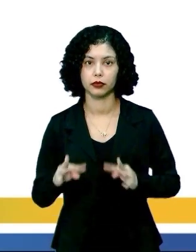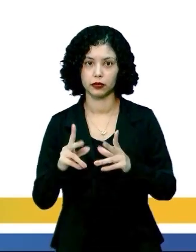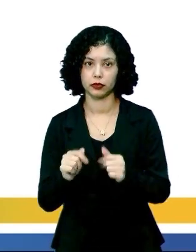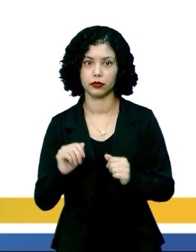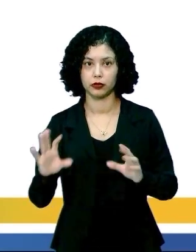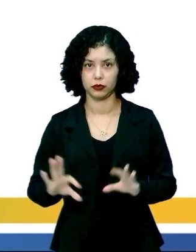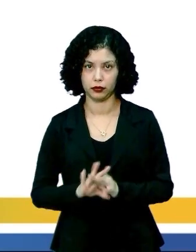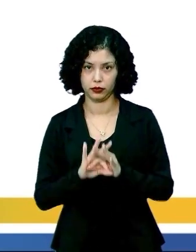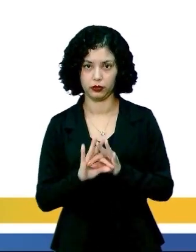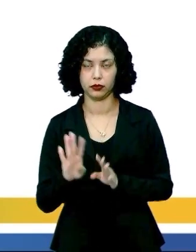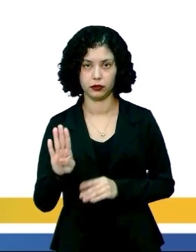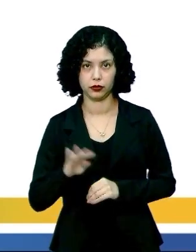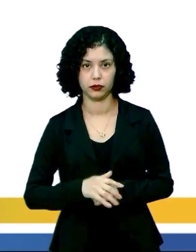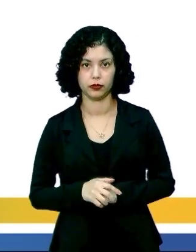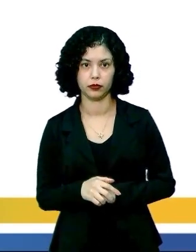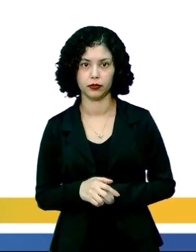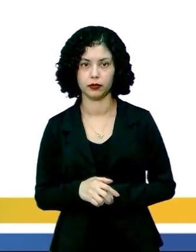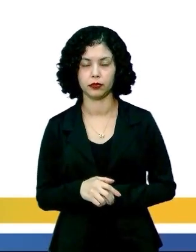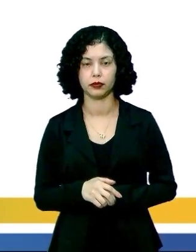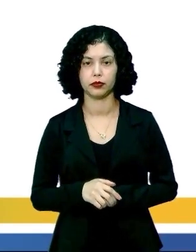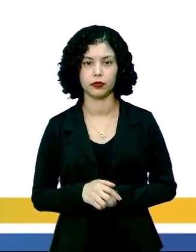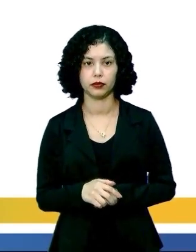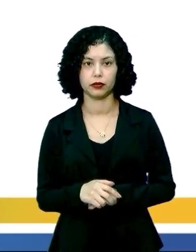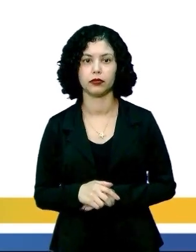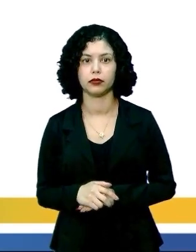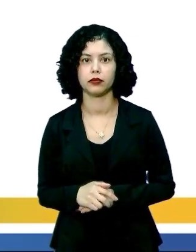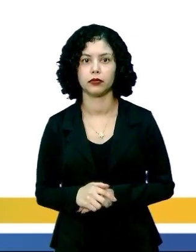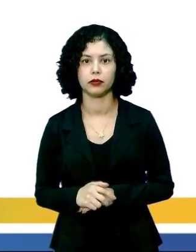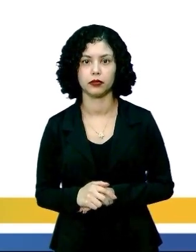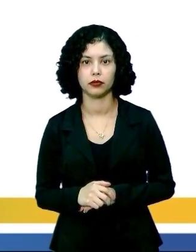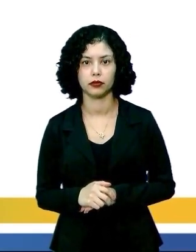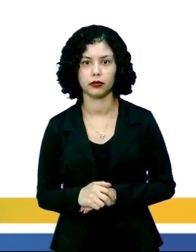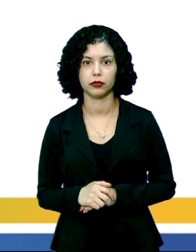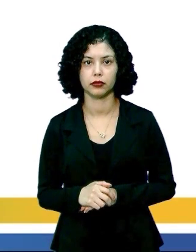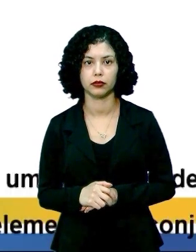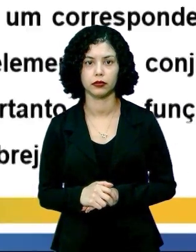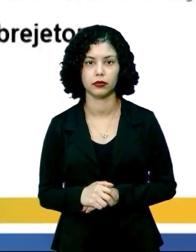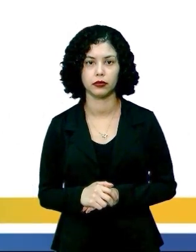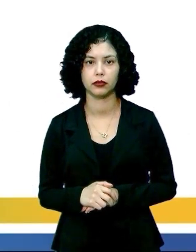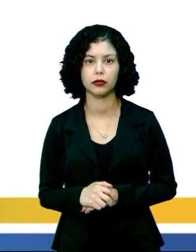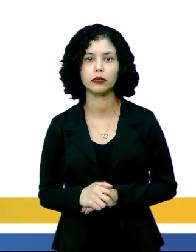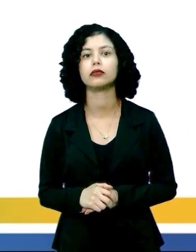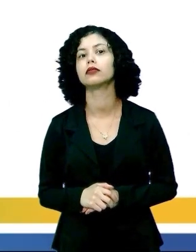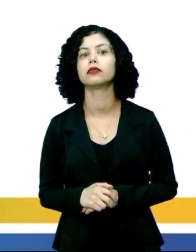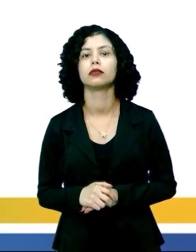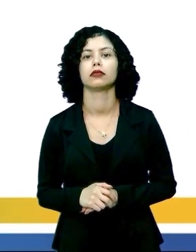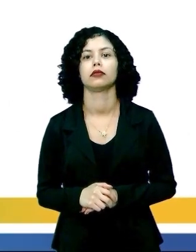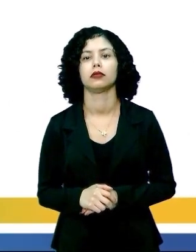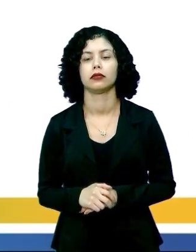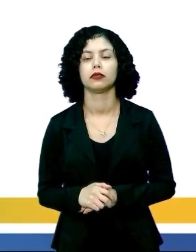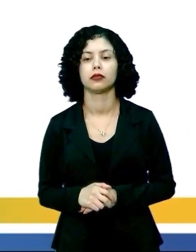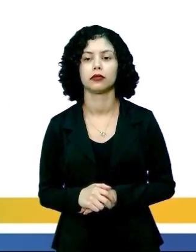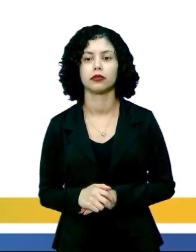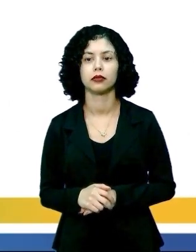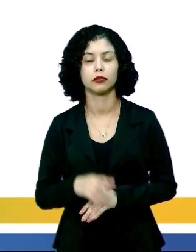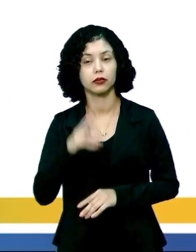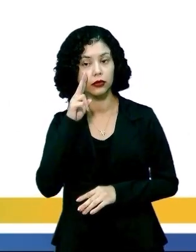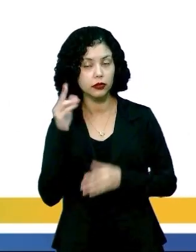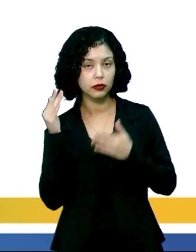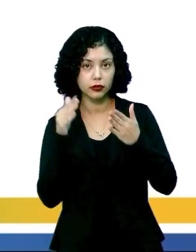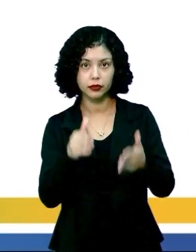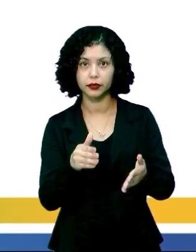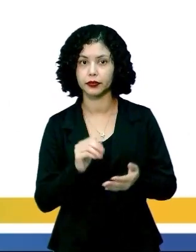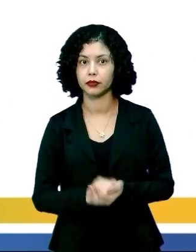A estão ligados no B. Observa aquele ponto que está sobrando, pessoal. É nele que a gente vai